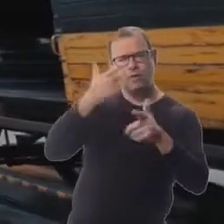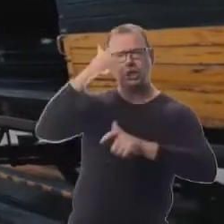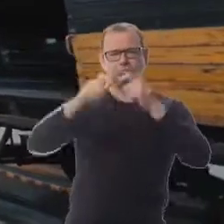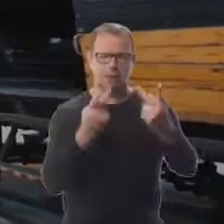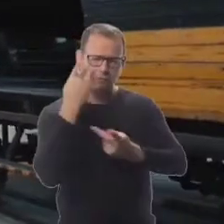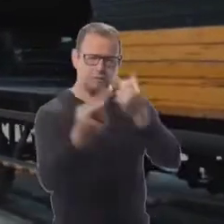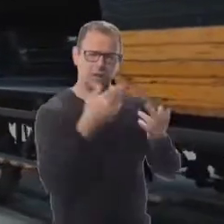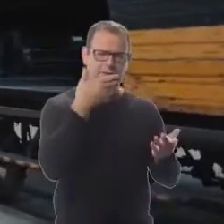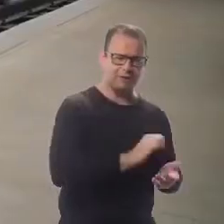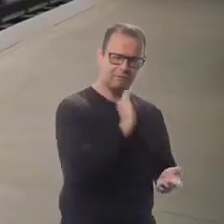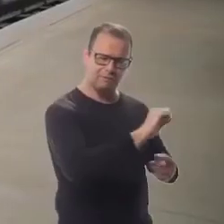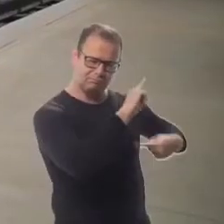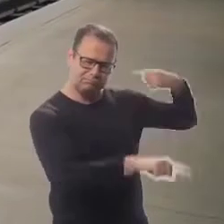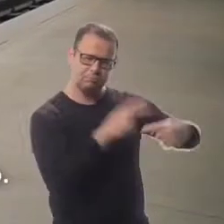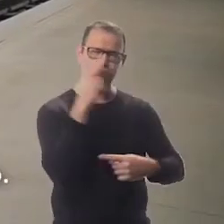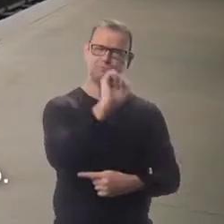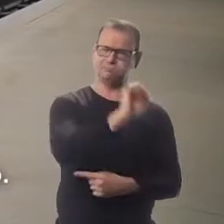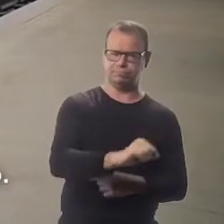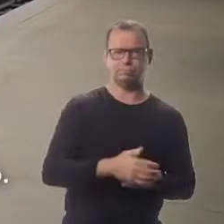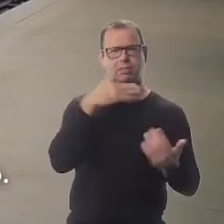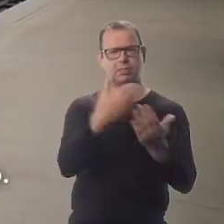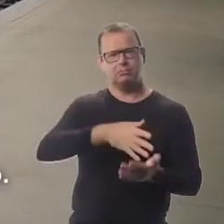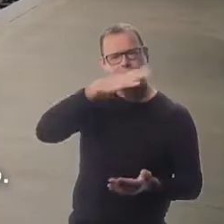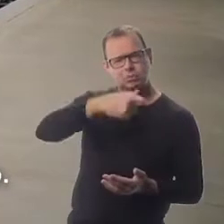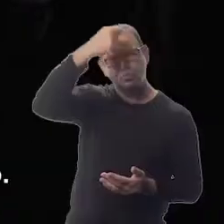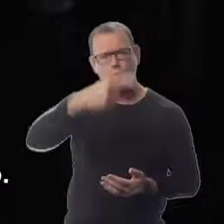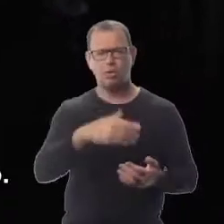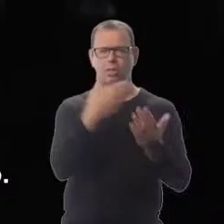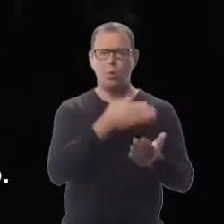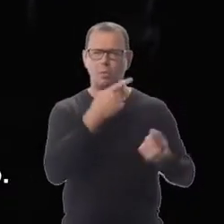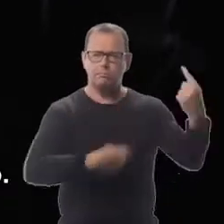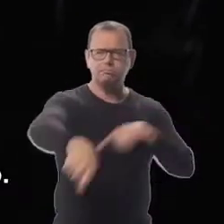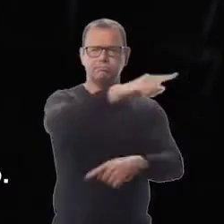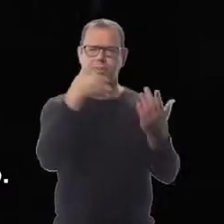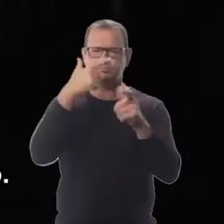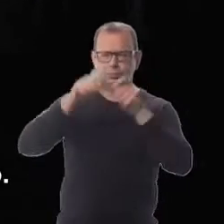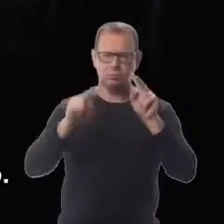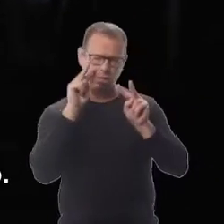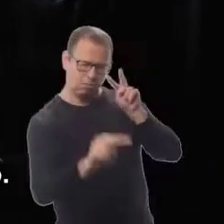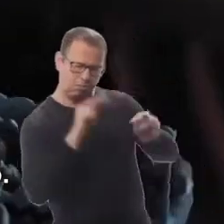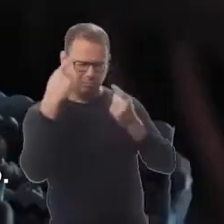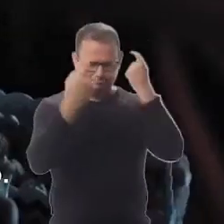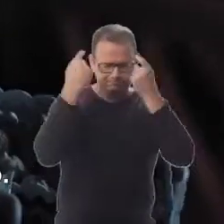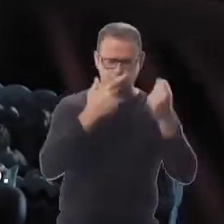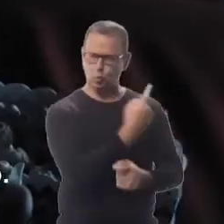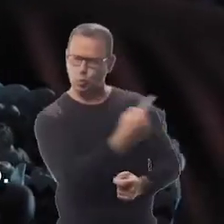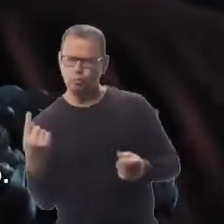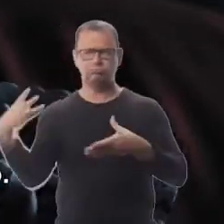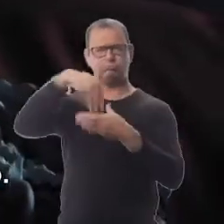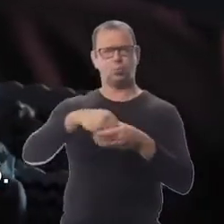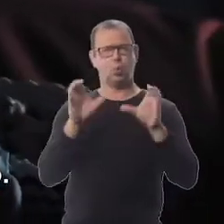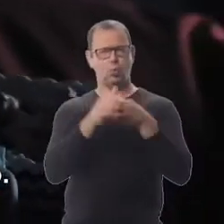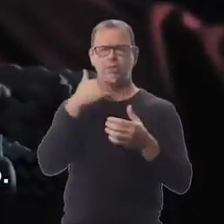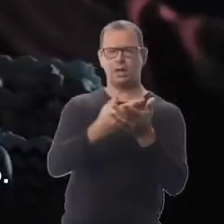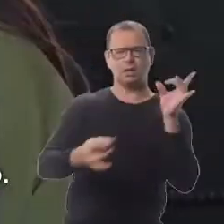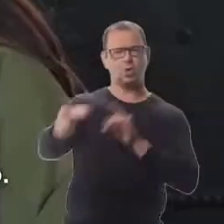à experiência de visitar o museu. Ao contar a história do caminho de ferro em Portugal, convida à visita e a um olhar singular